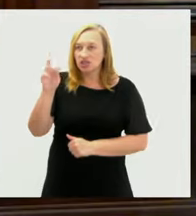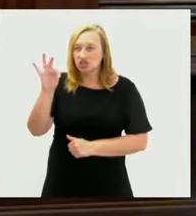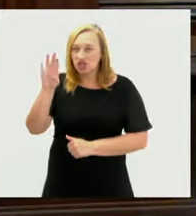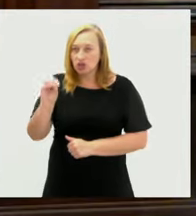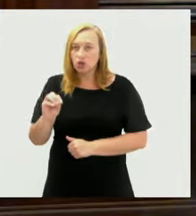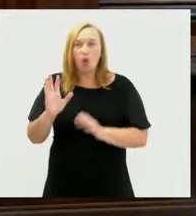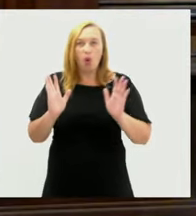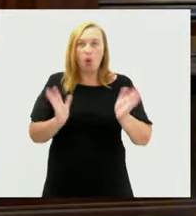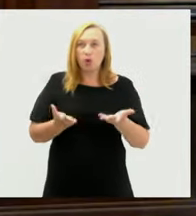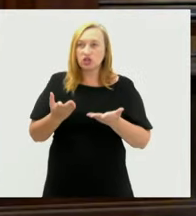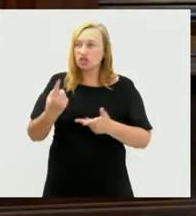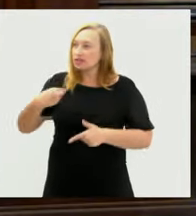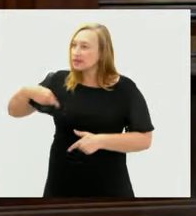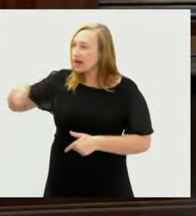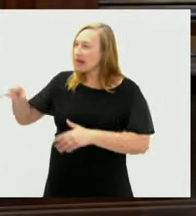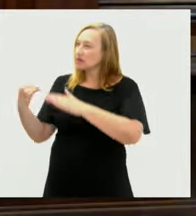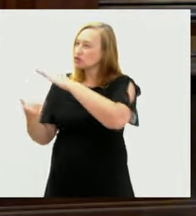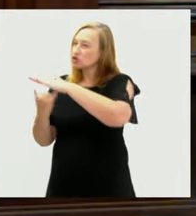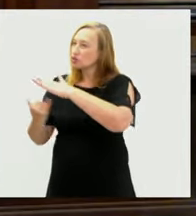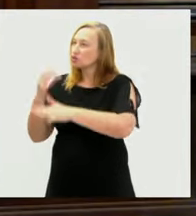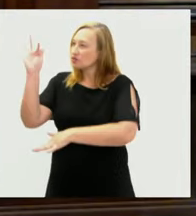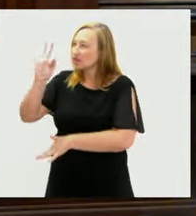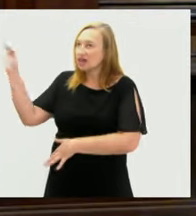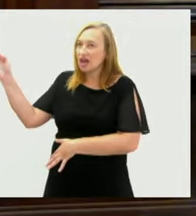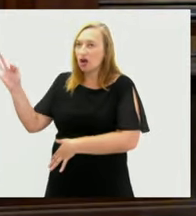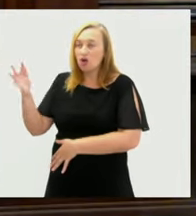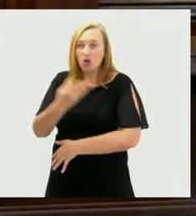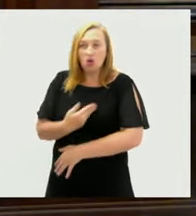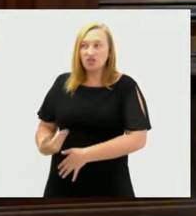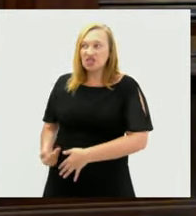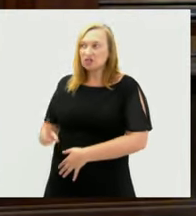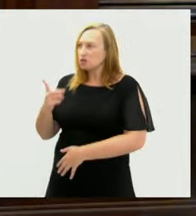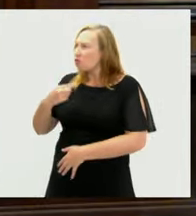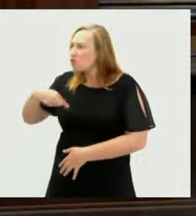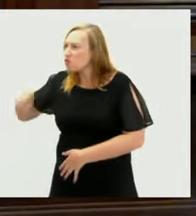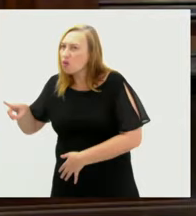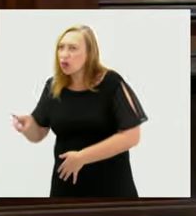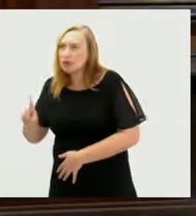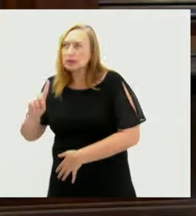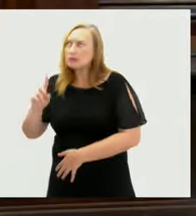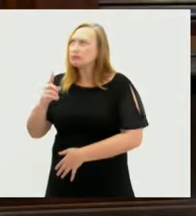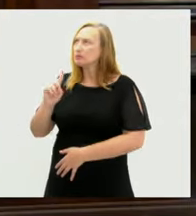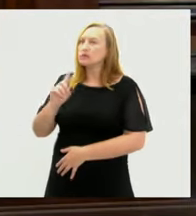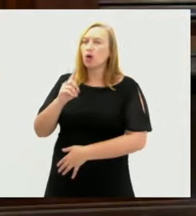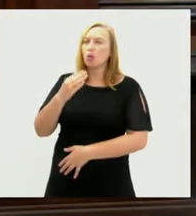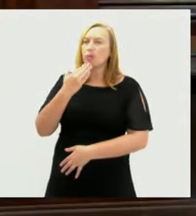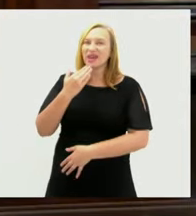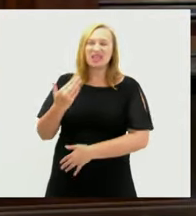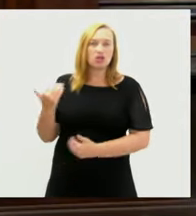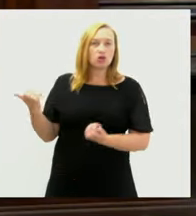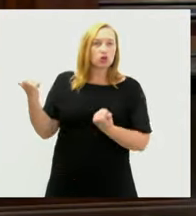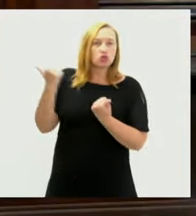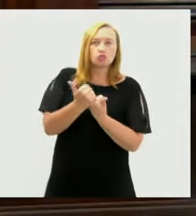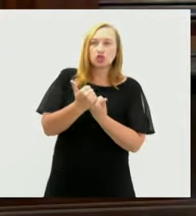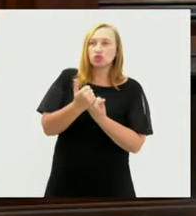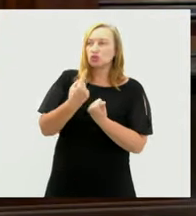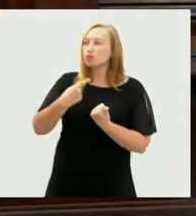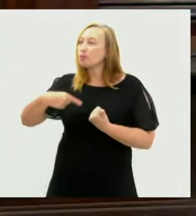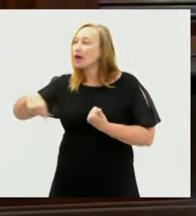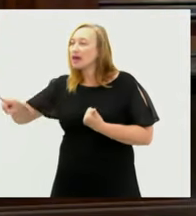Federal, o governador não apareceu e nem mandou nenhum dos assessores, nenhum dos seus secretários,